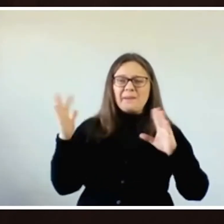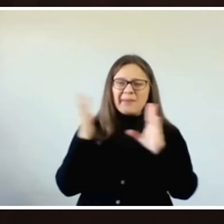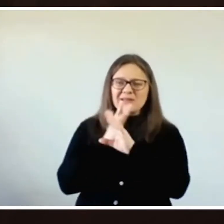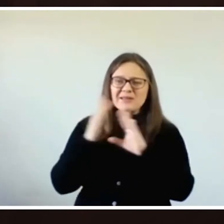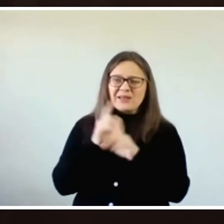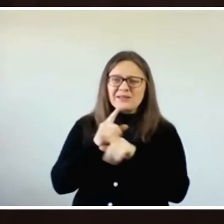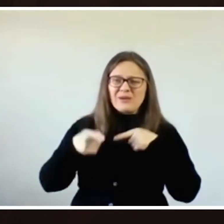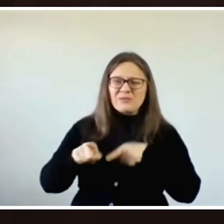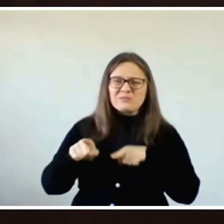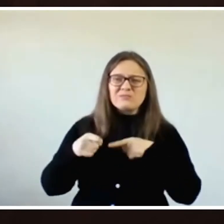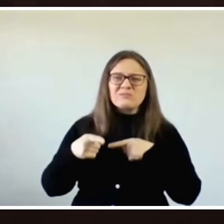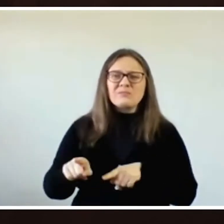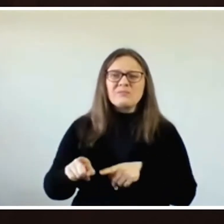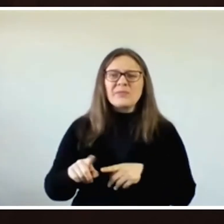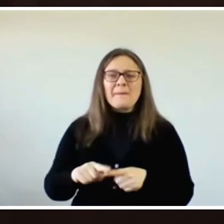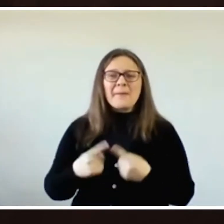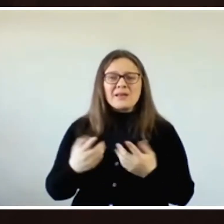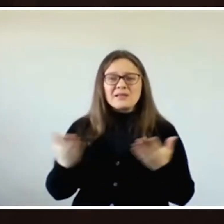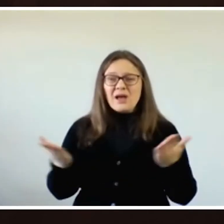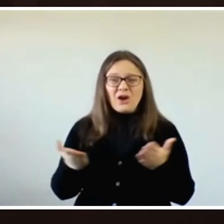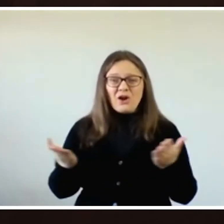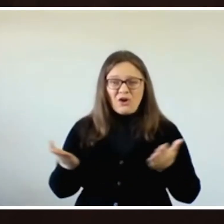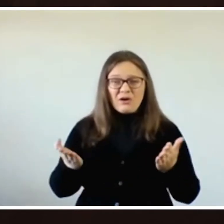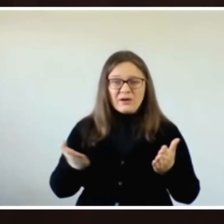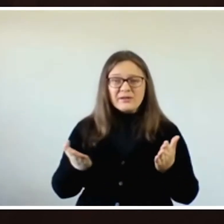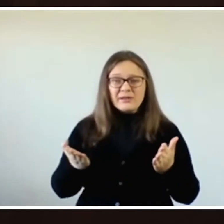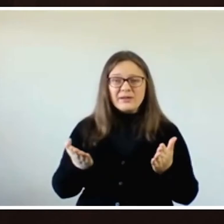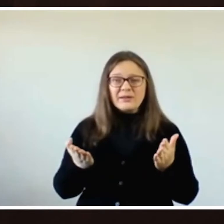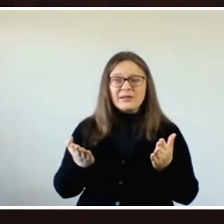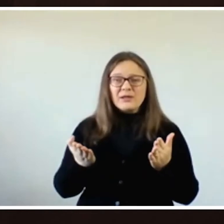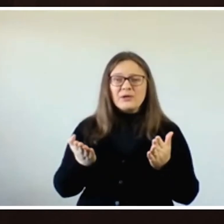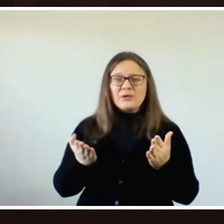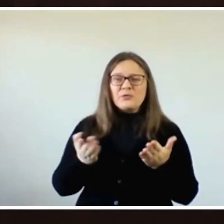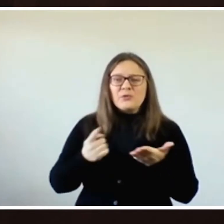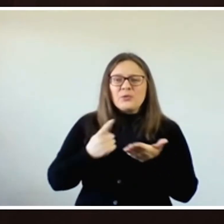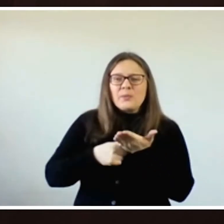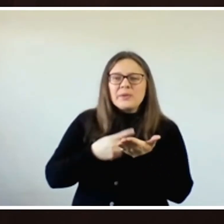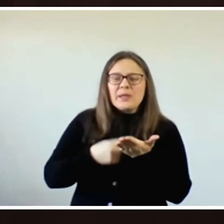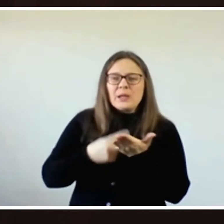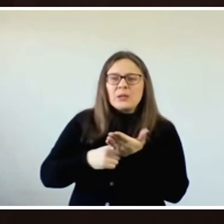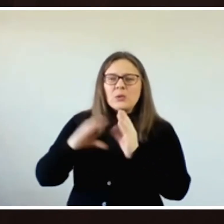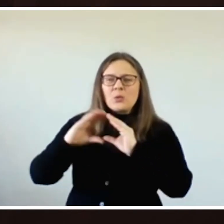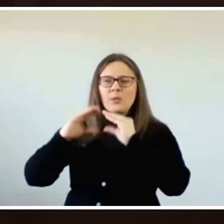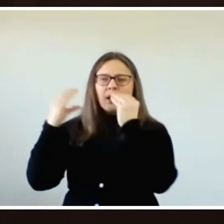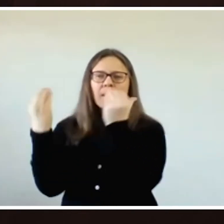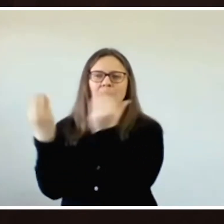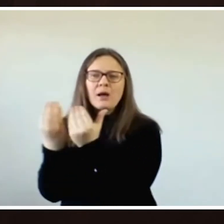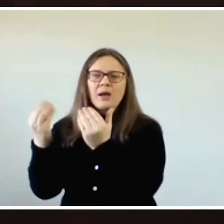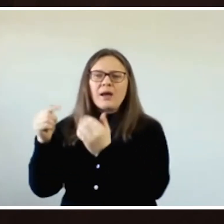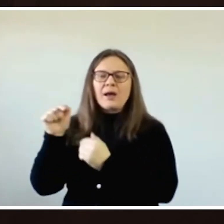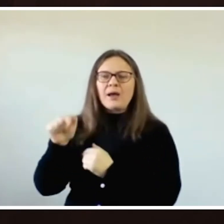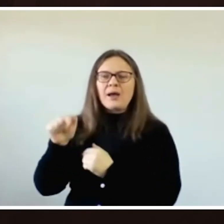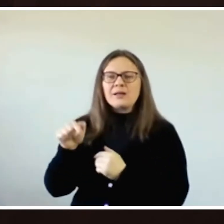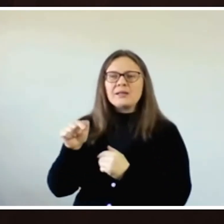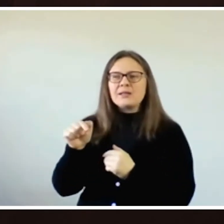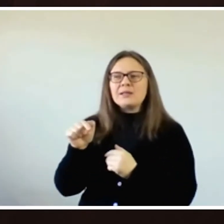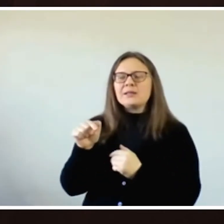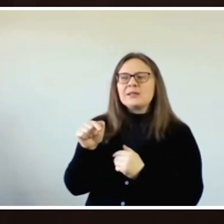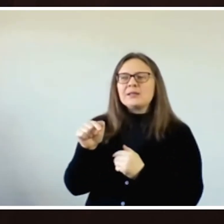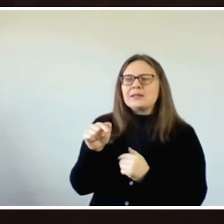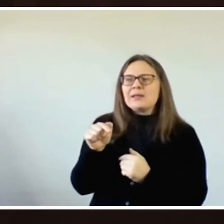pomposo. E os bispos estavam fascinados com a pompa e pelo ouro e pedras preciosas